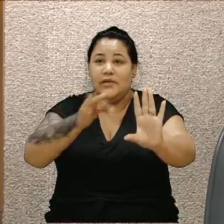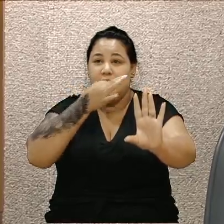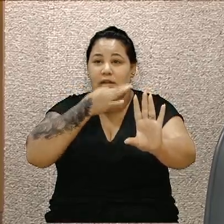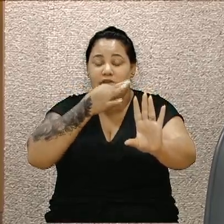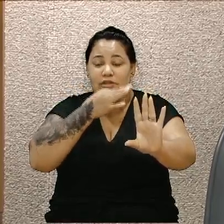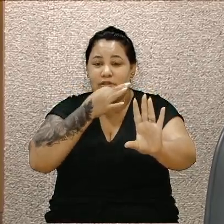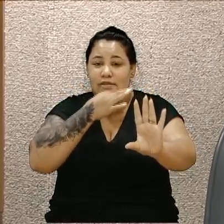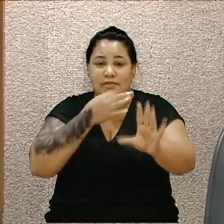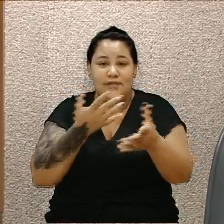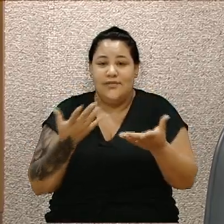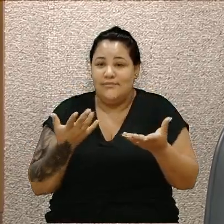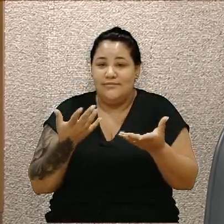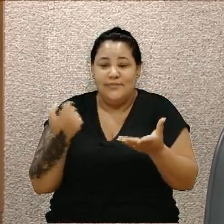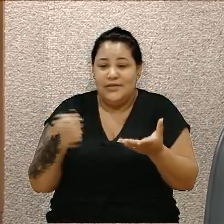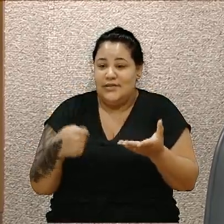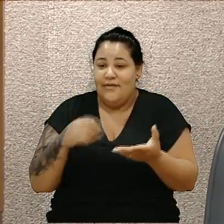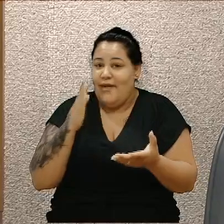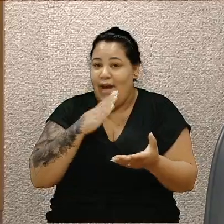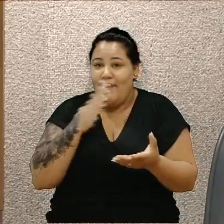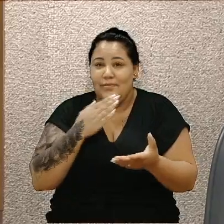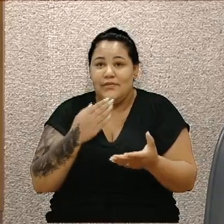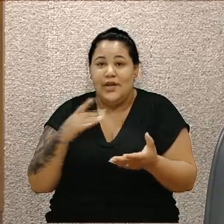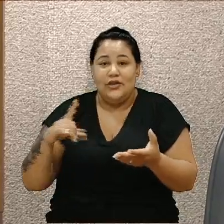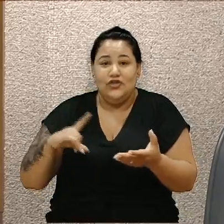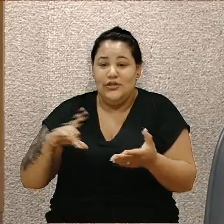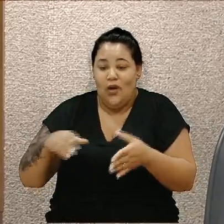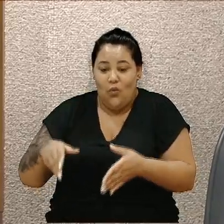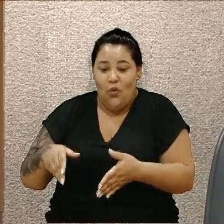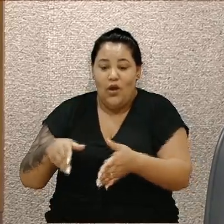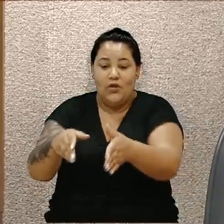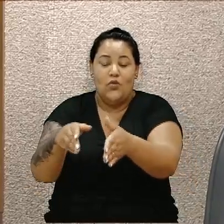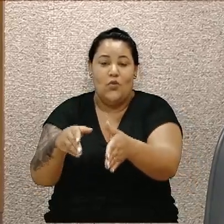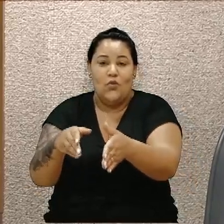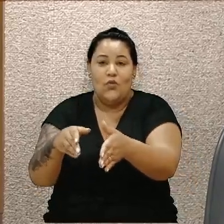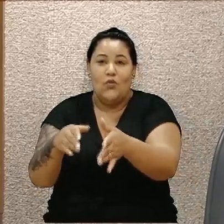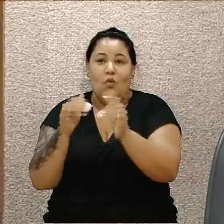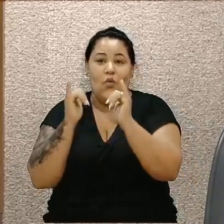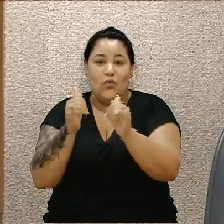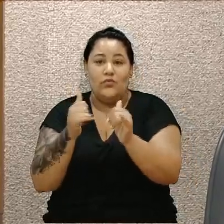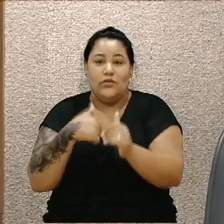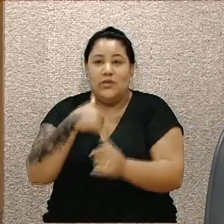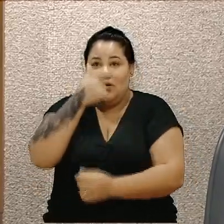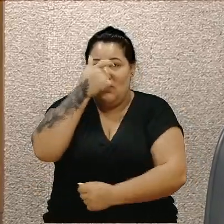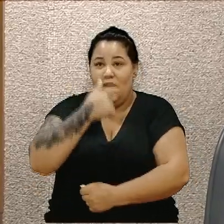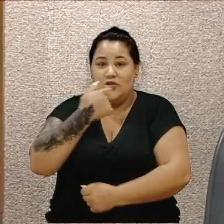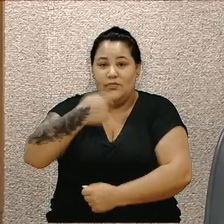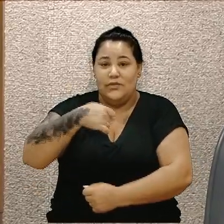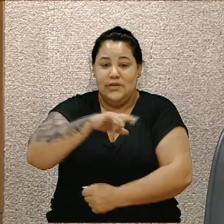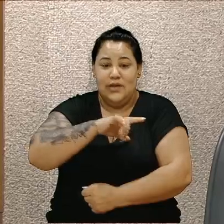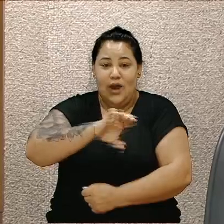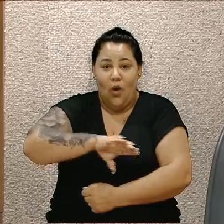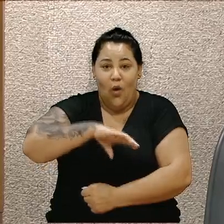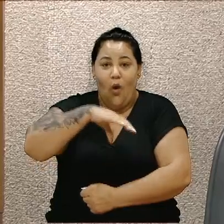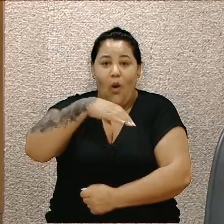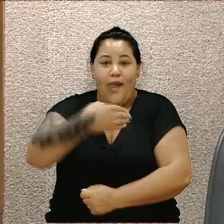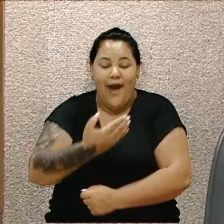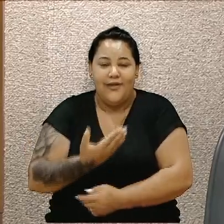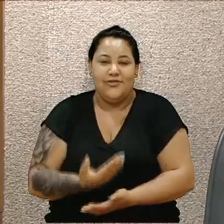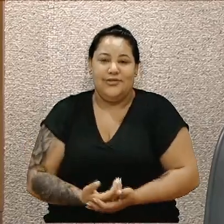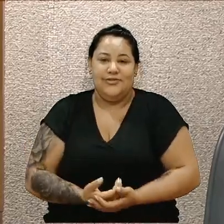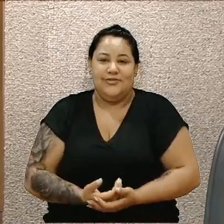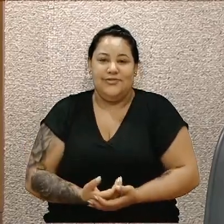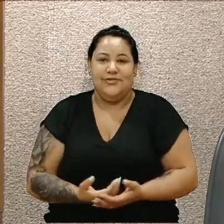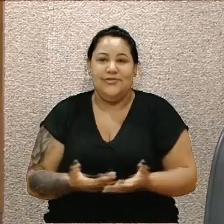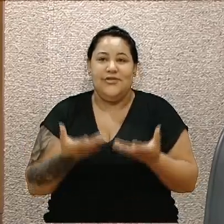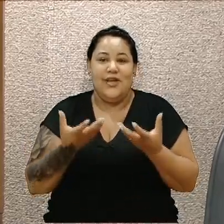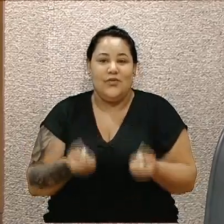BRT. Nós temos os corredores de ônibus, né? E acho que tem que ter coragem, a administração, de